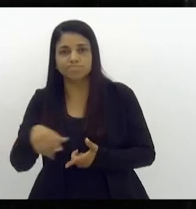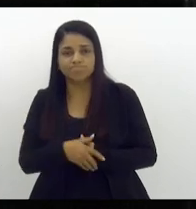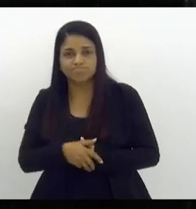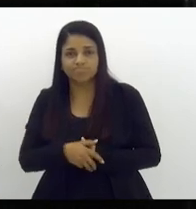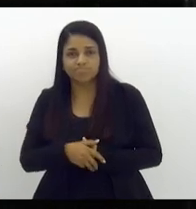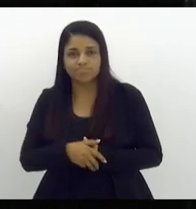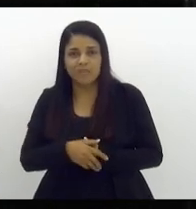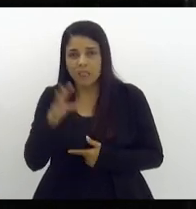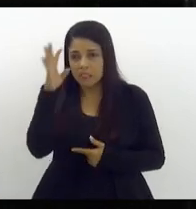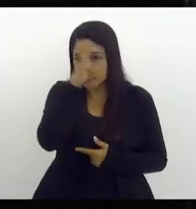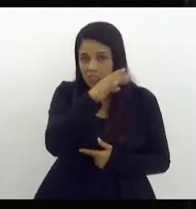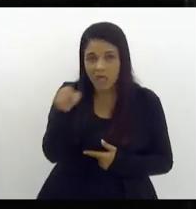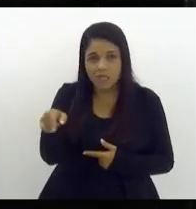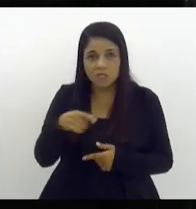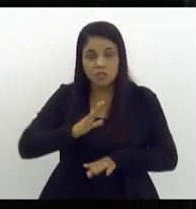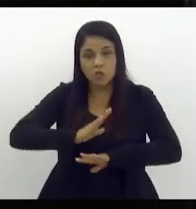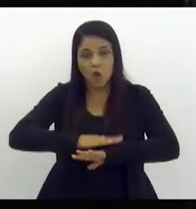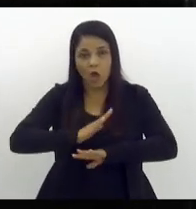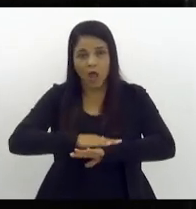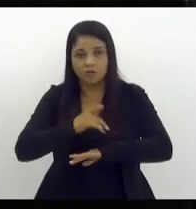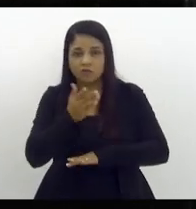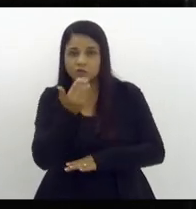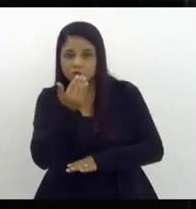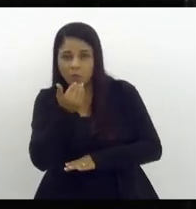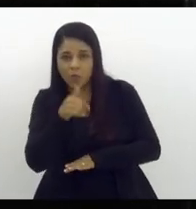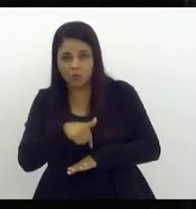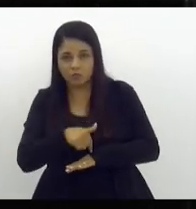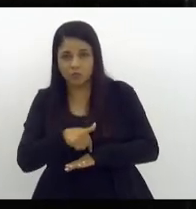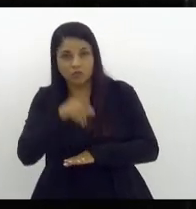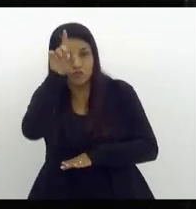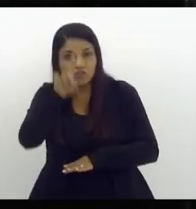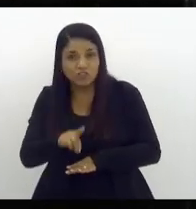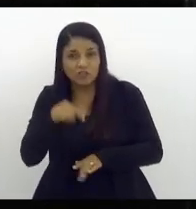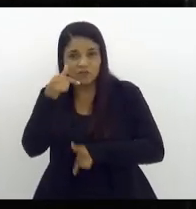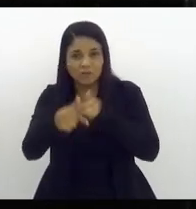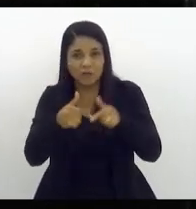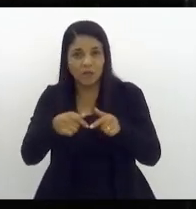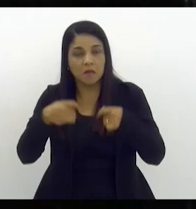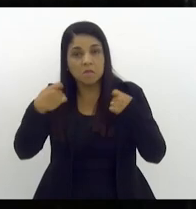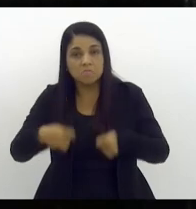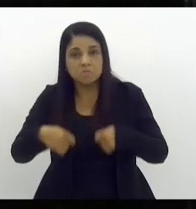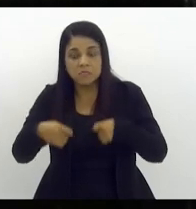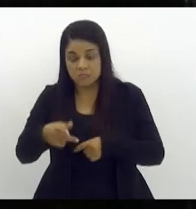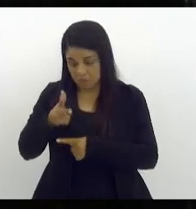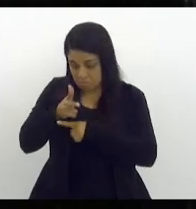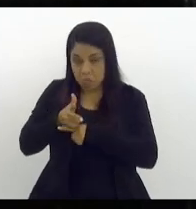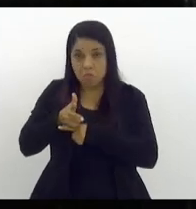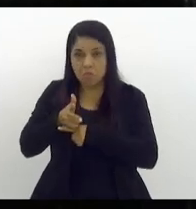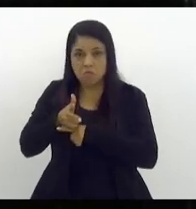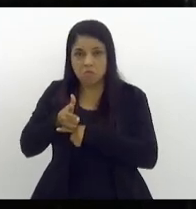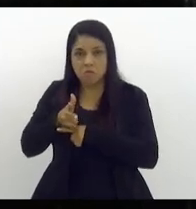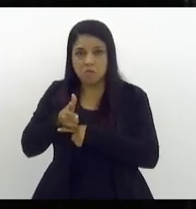vai almoçar, que é direito de todo o trabalhador. Ele tem que estar com a câmera bem posicionada.